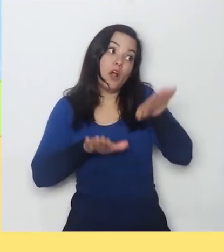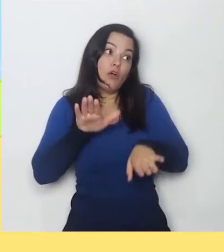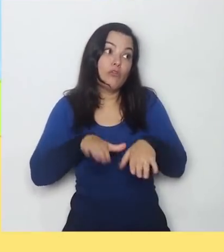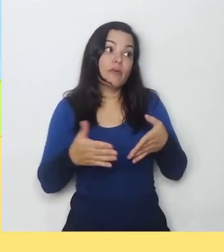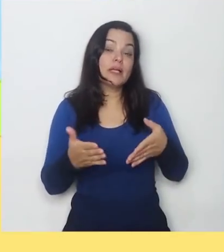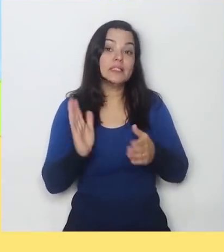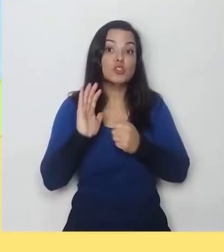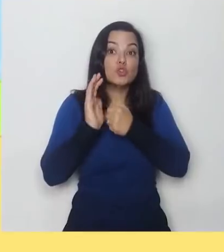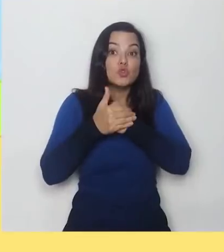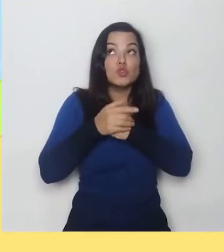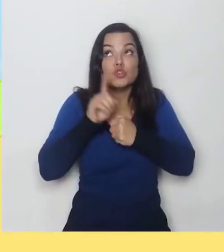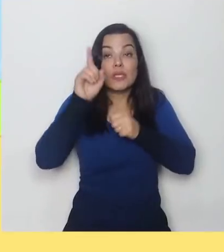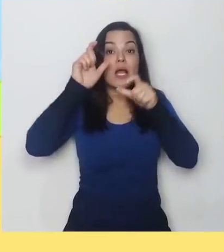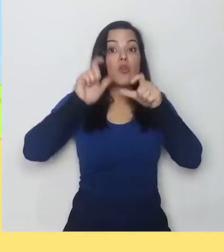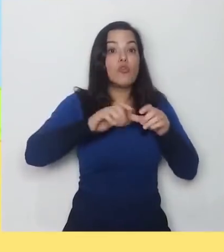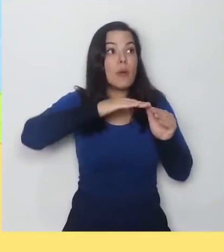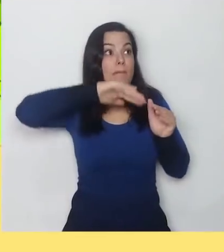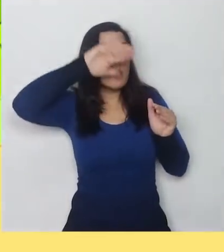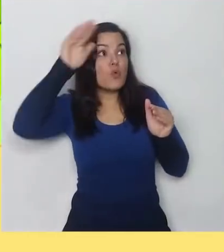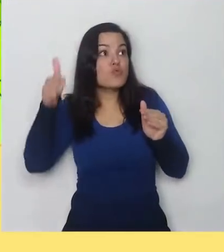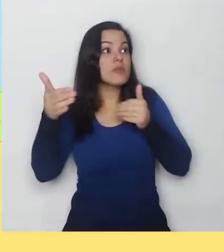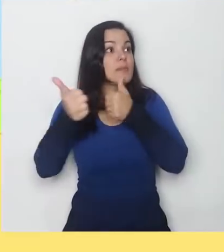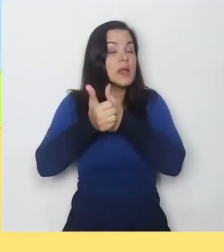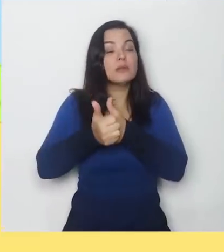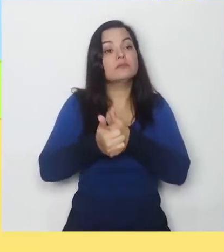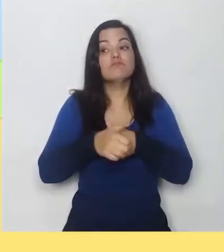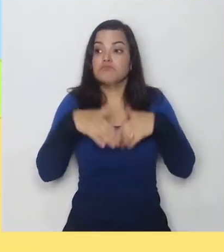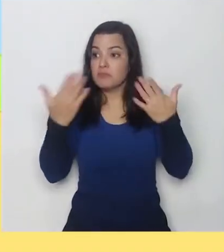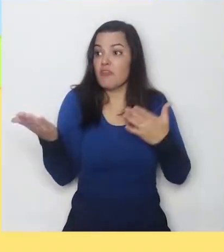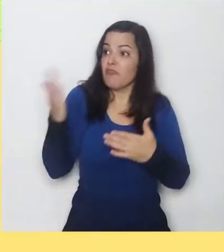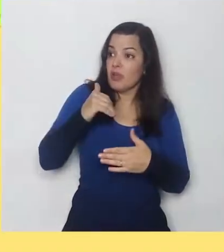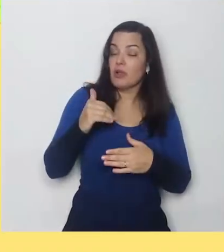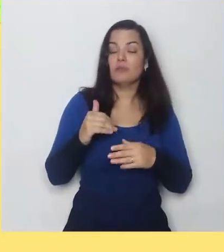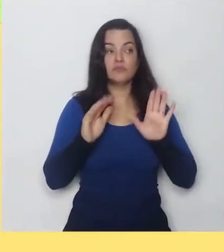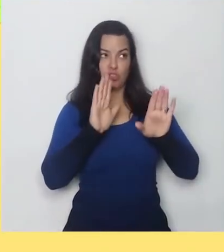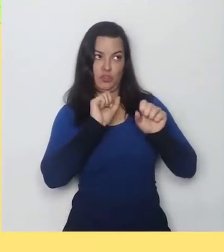nas montanhas. Então vamos lá. Espera aí.